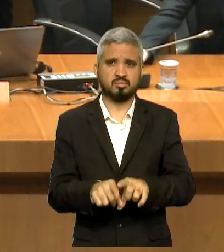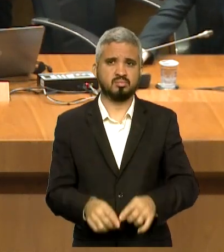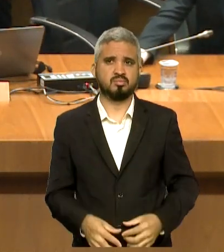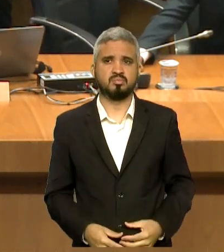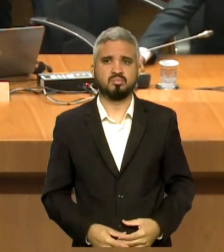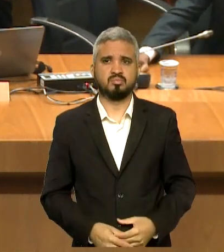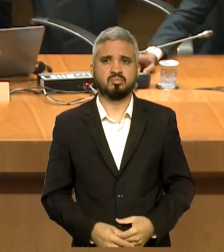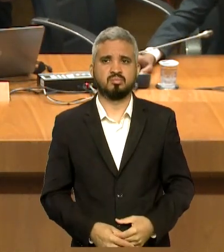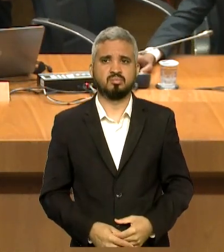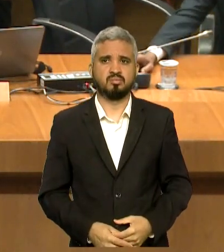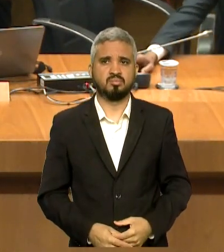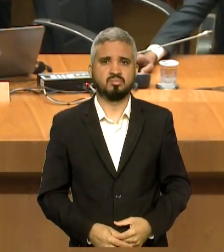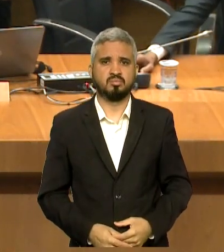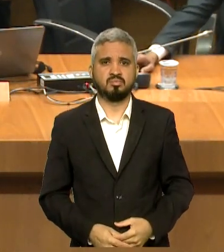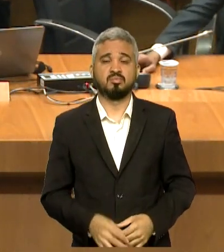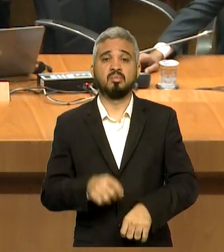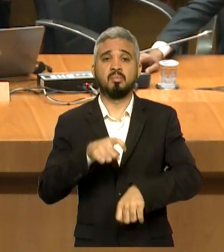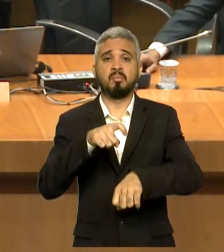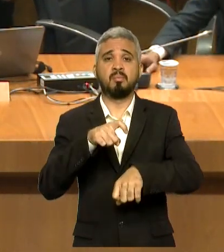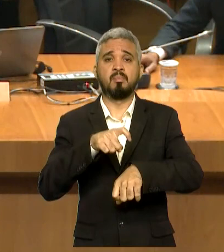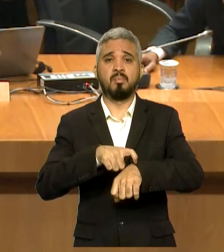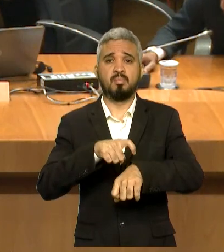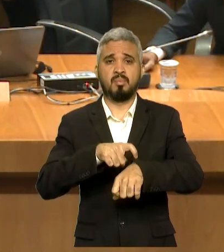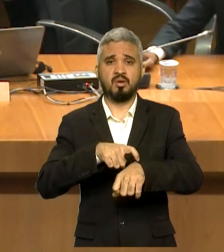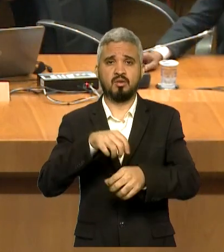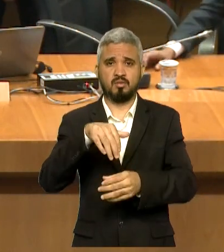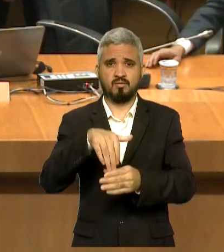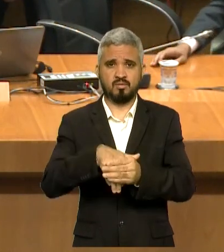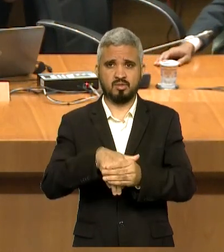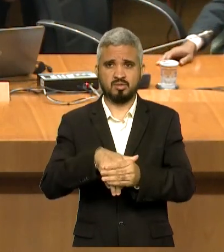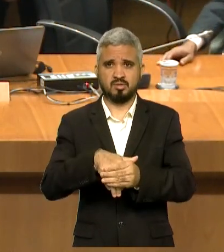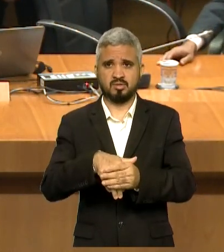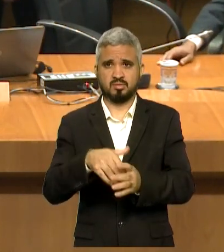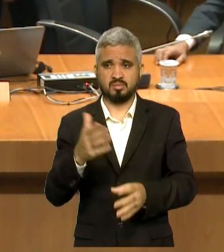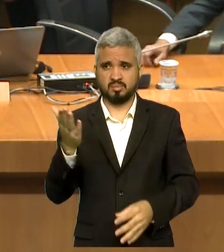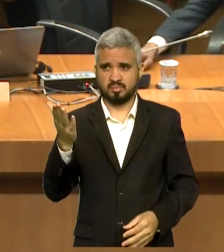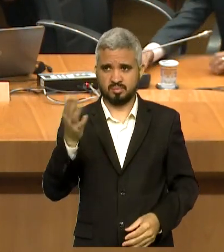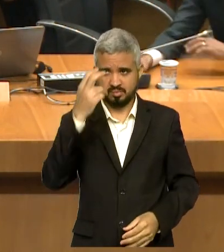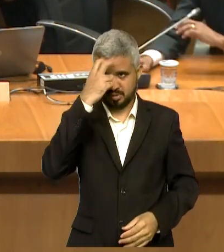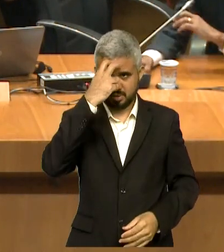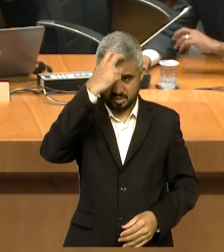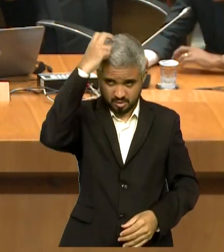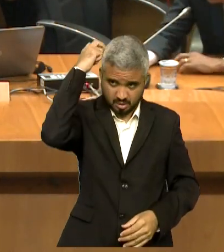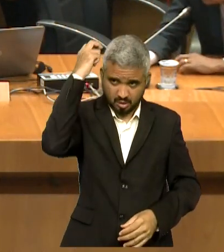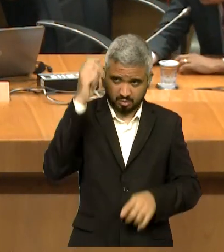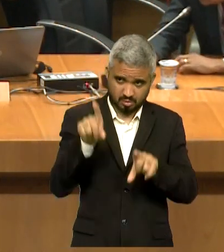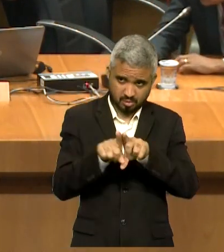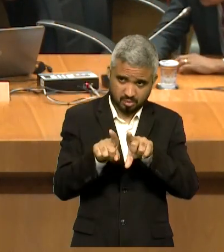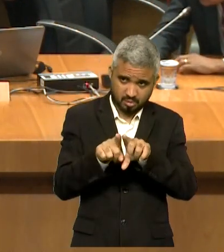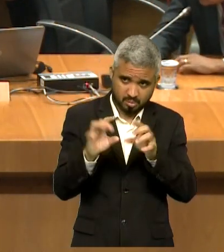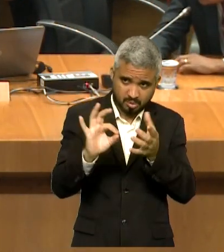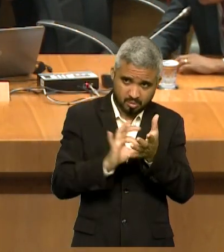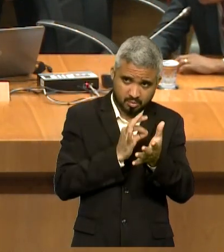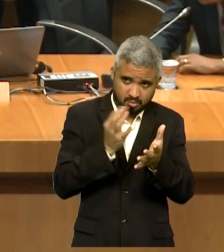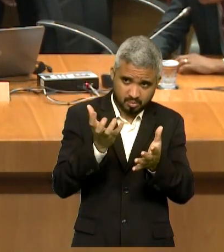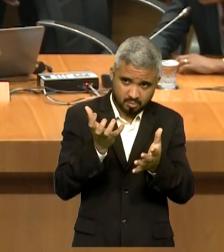Em votação, Neto. Neto também. O Neto,